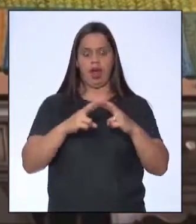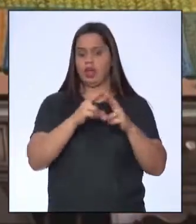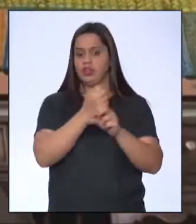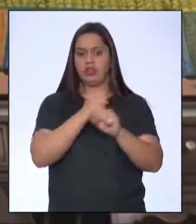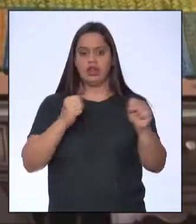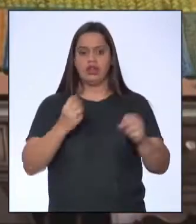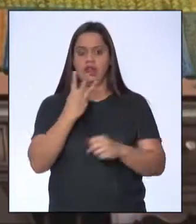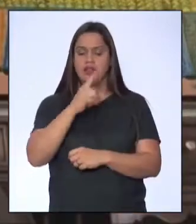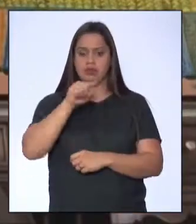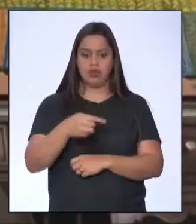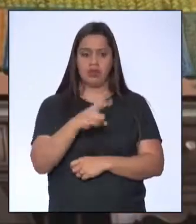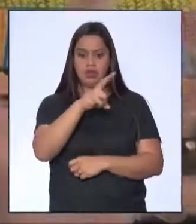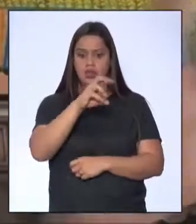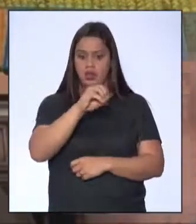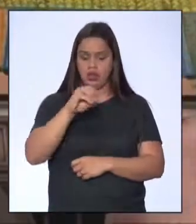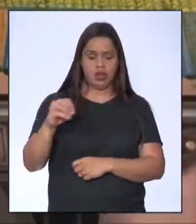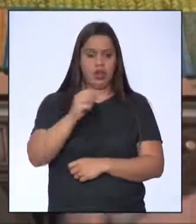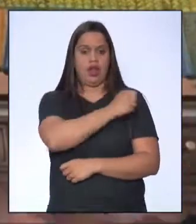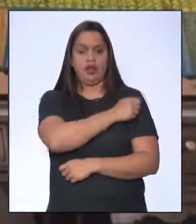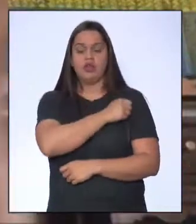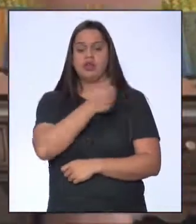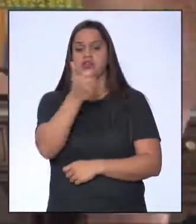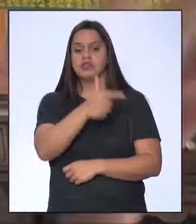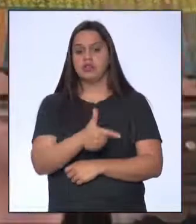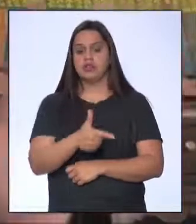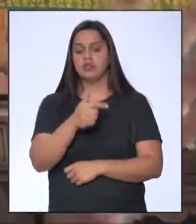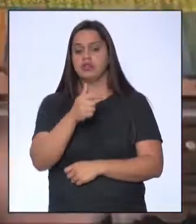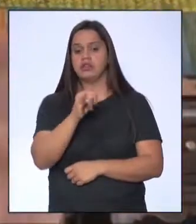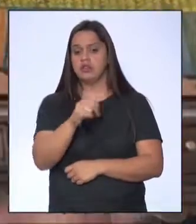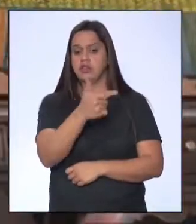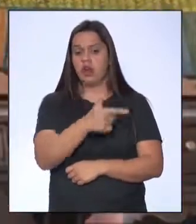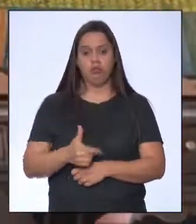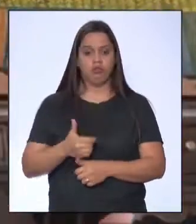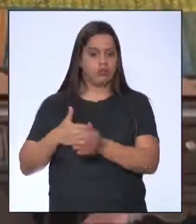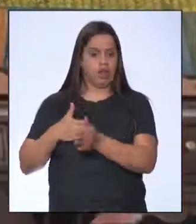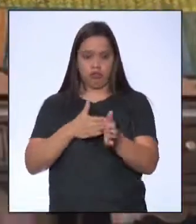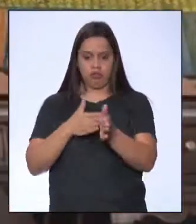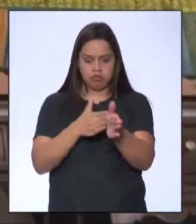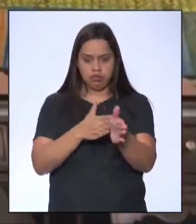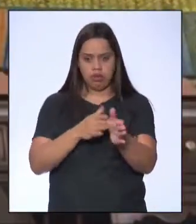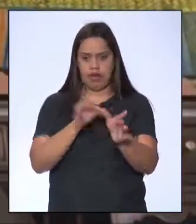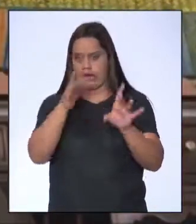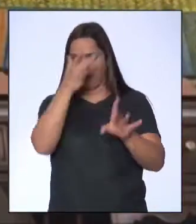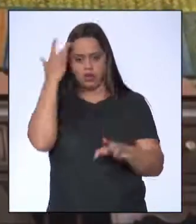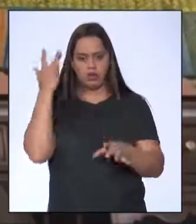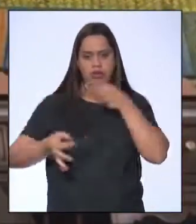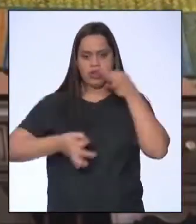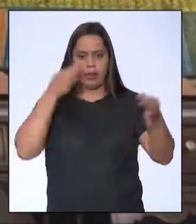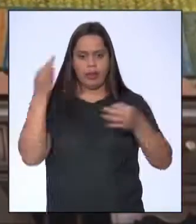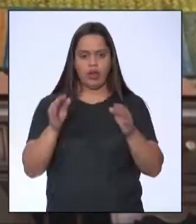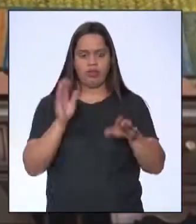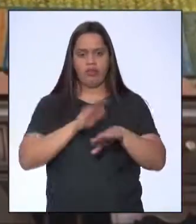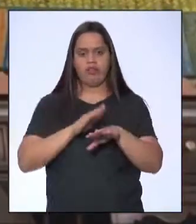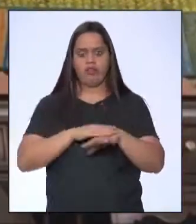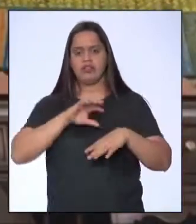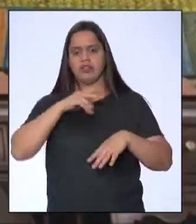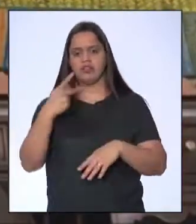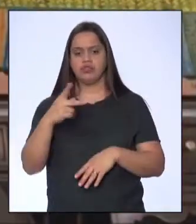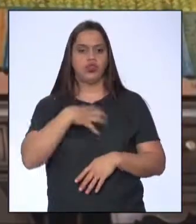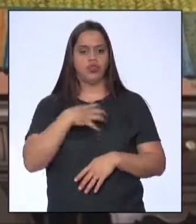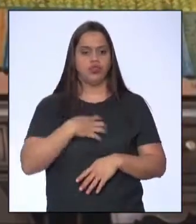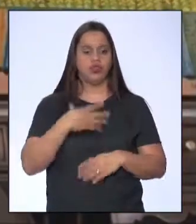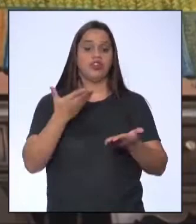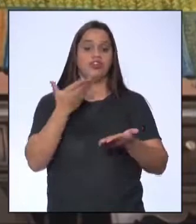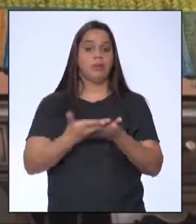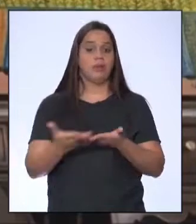não tiver um norte, você perde, cada um vai dar tiro para um lado, e a gente perde aquele compromisso com